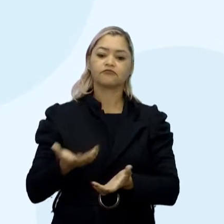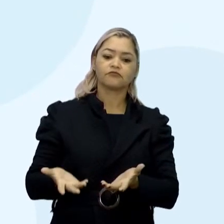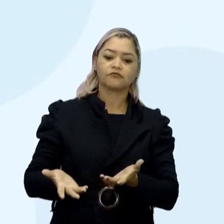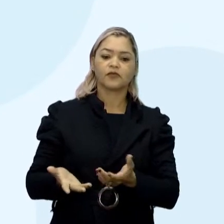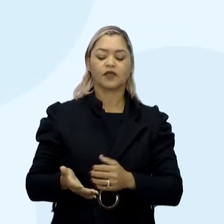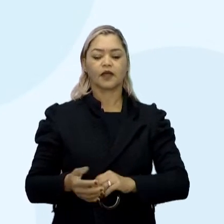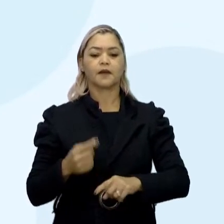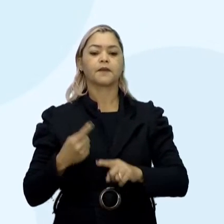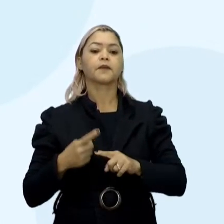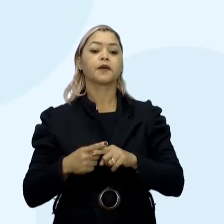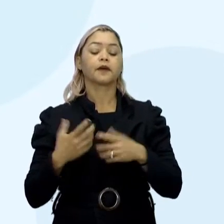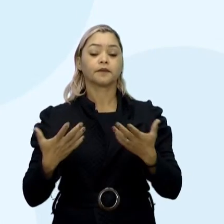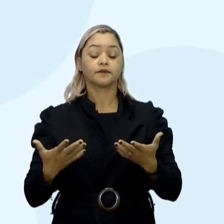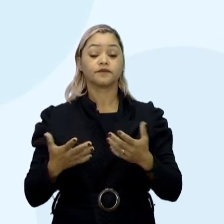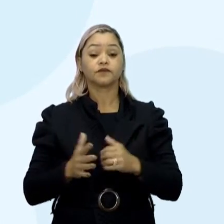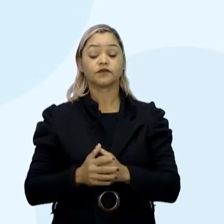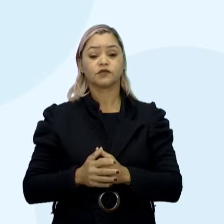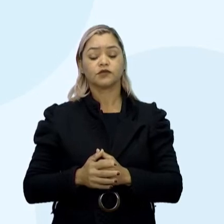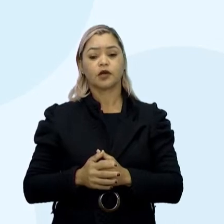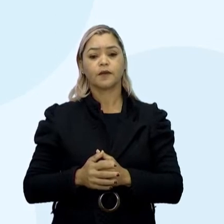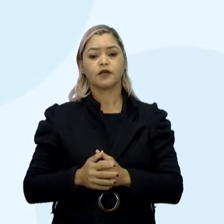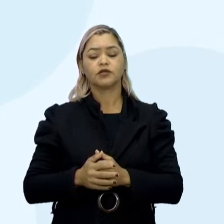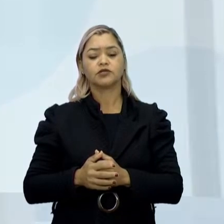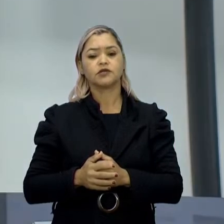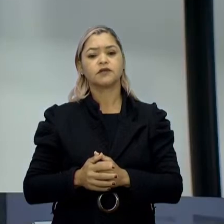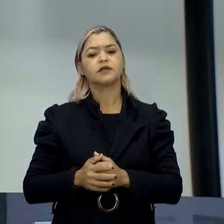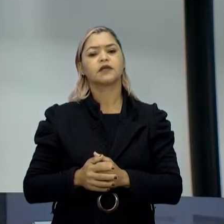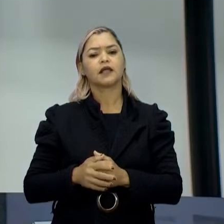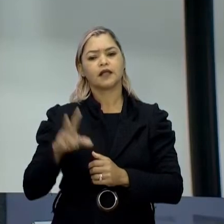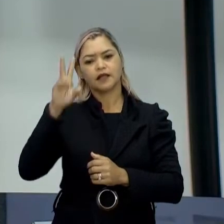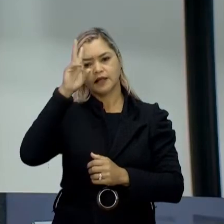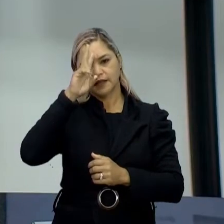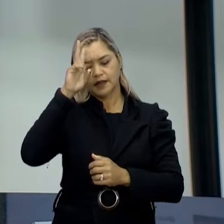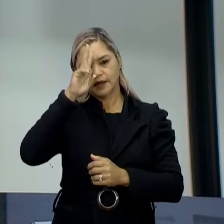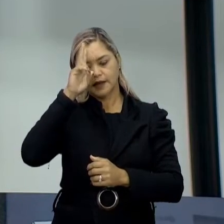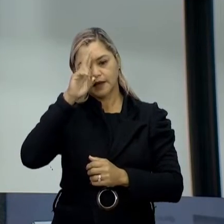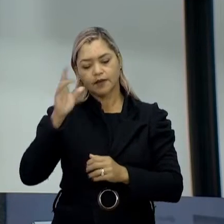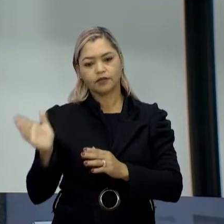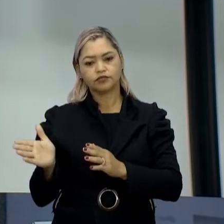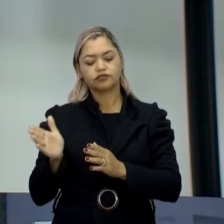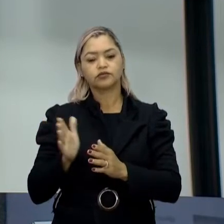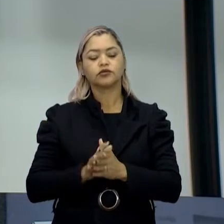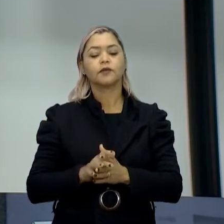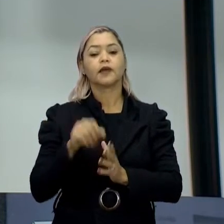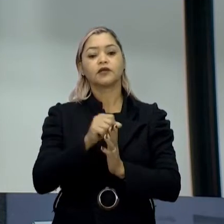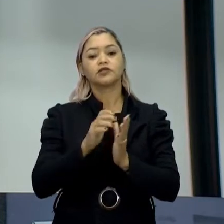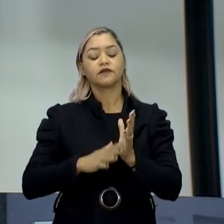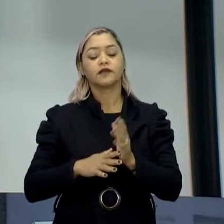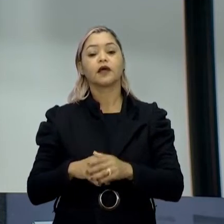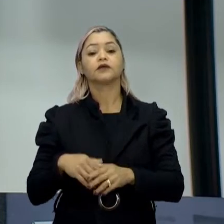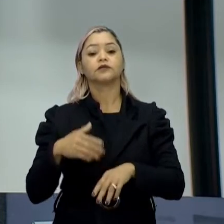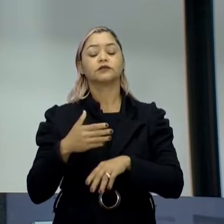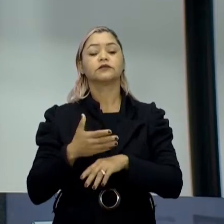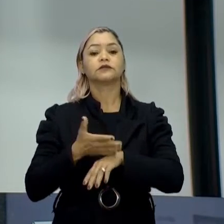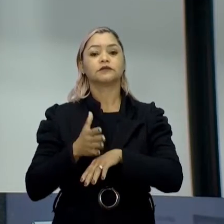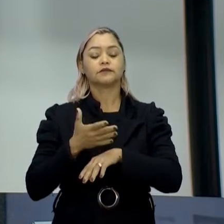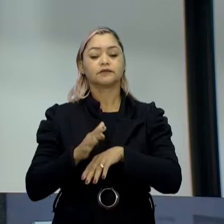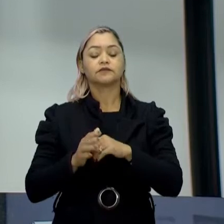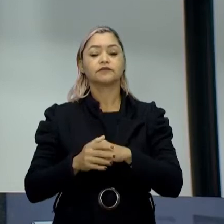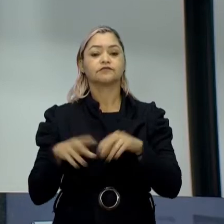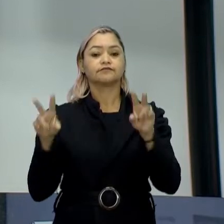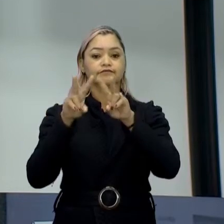bem triste. Então, só aí para que a gente volte e relembre um pouquinho sobre a atividade trabalhada, né, nessas